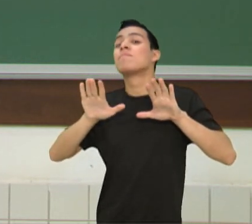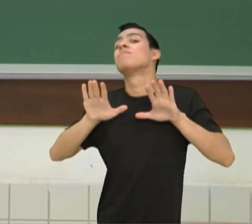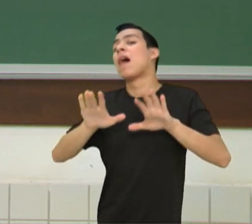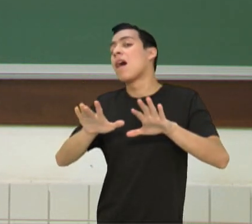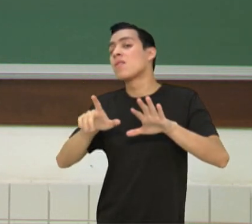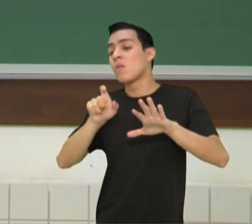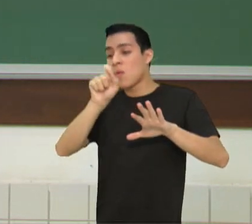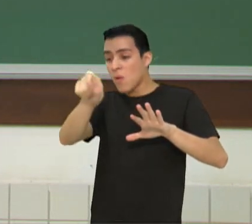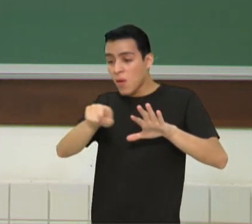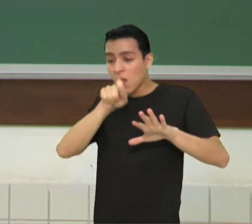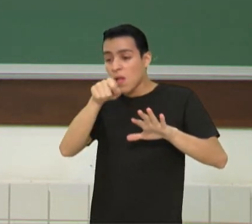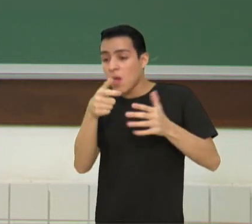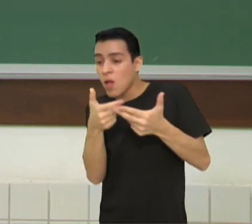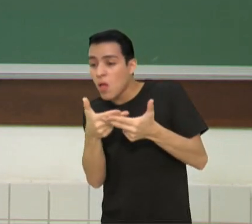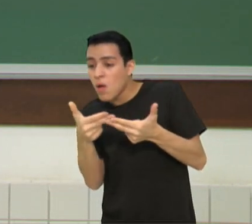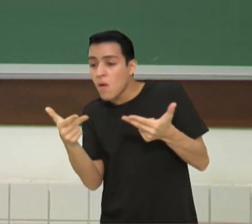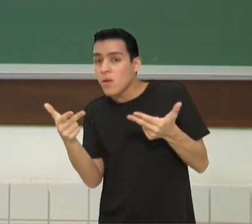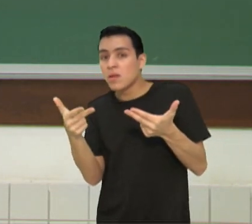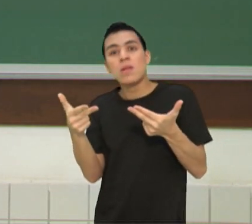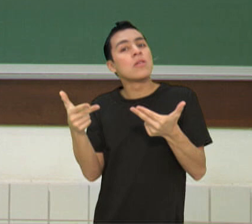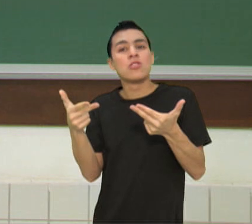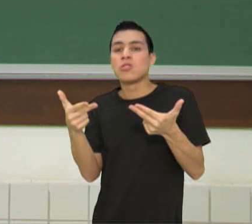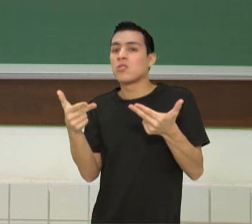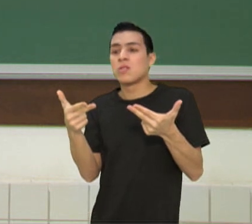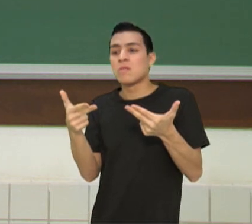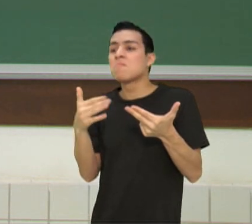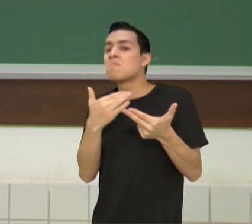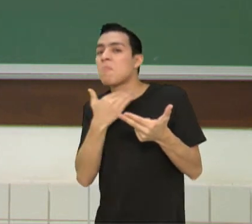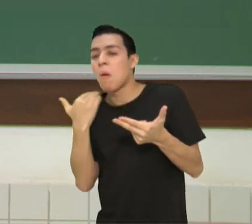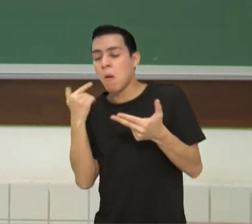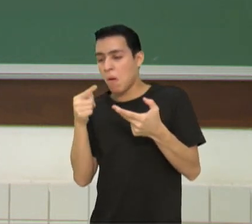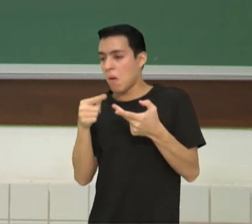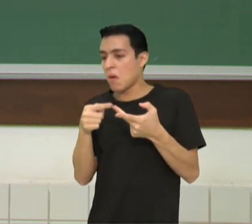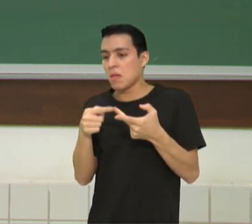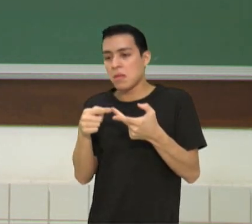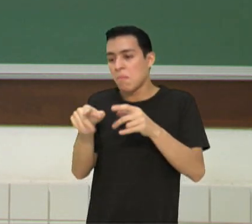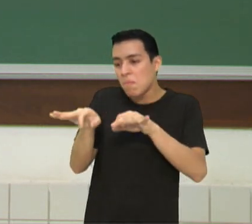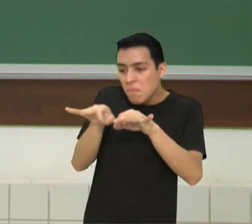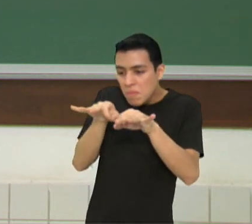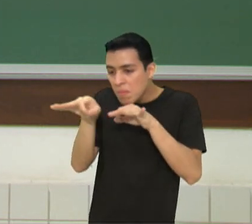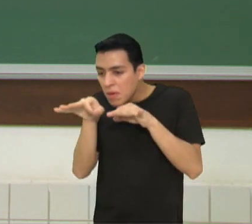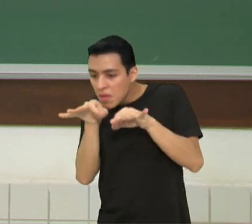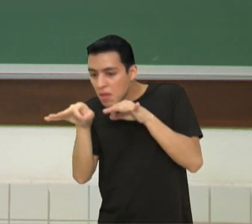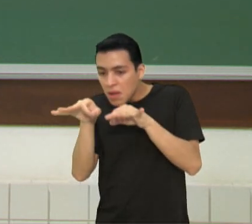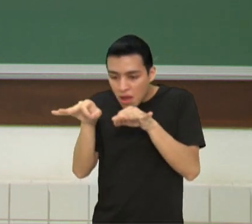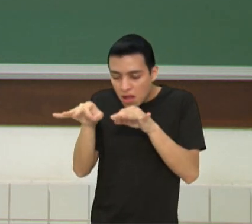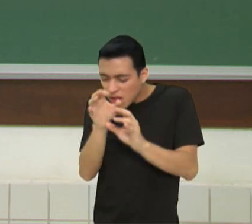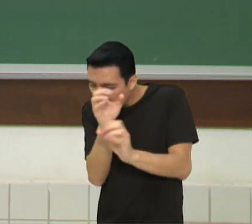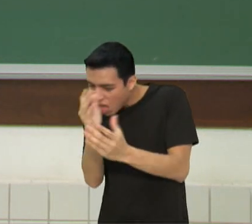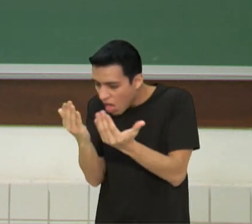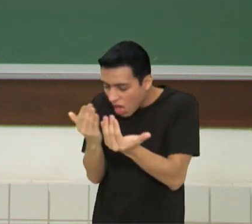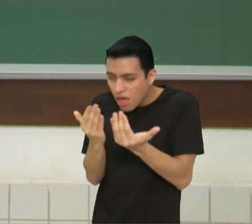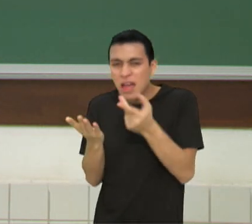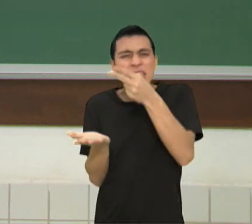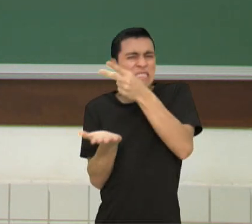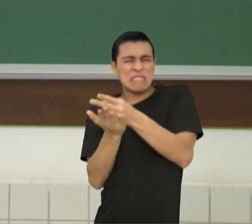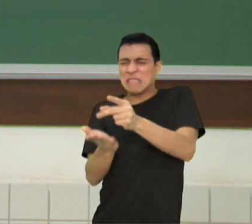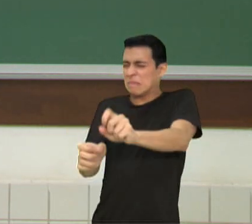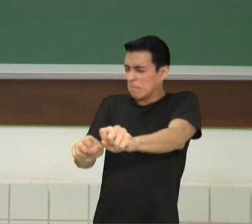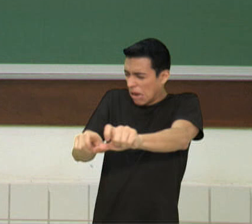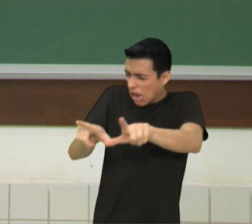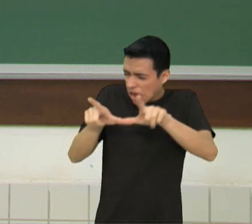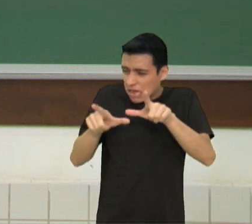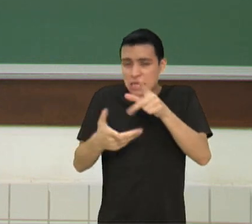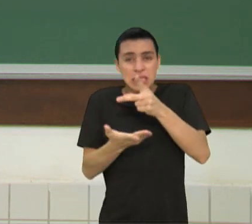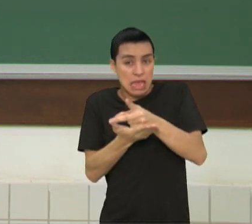porém, eu só vou trabalhar com coisas fixadas, ou seja, mortas, desidratadas, preparadas. Ah, eu sempre vou querer o máximo aumento